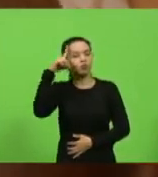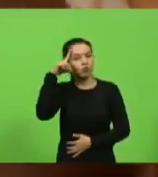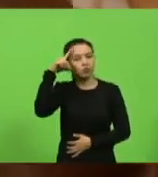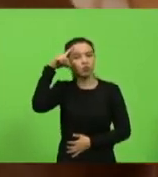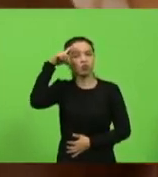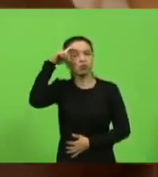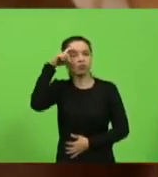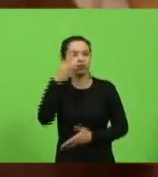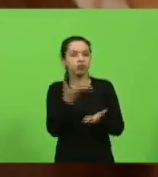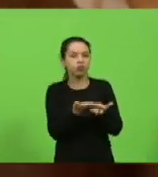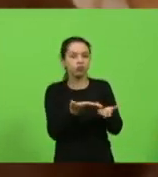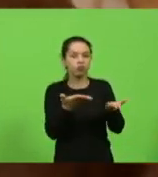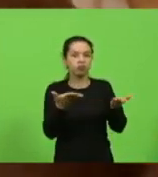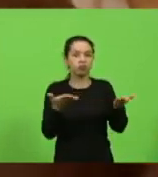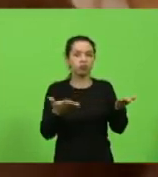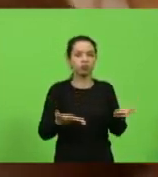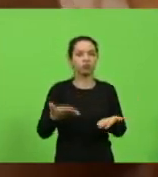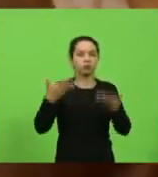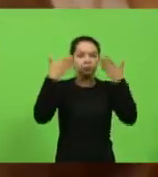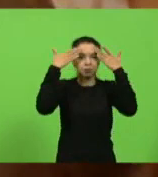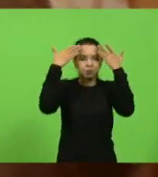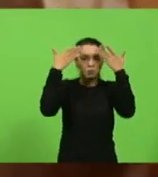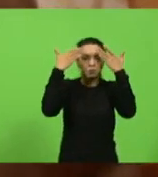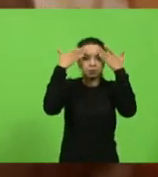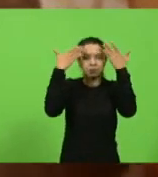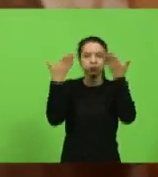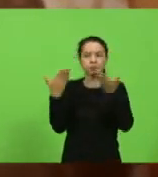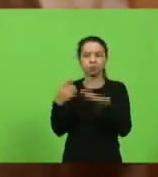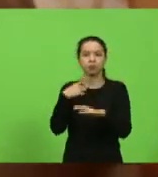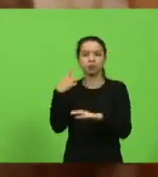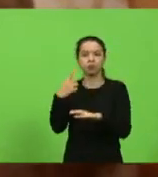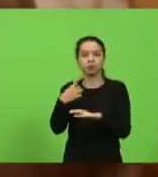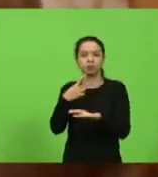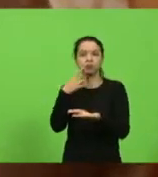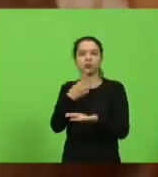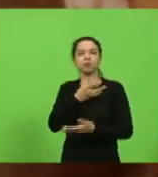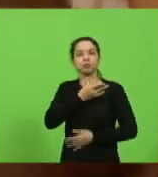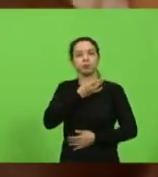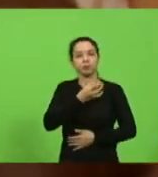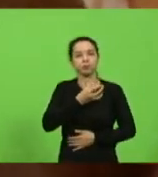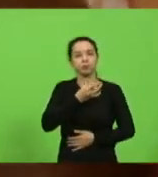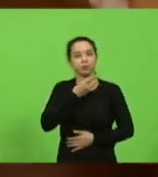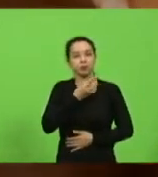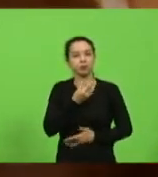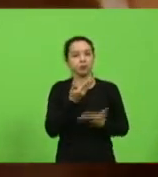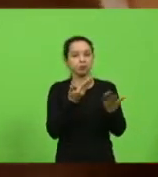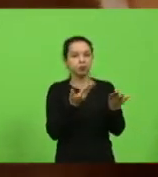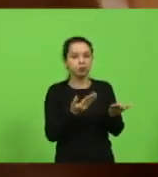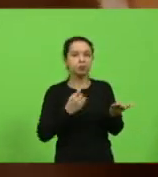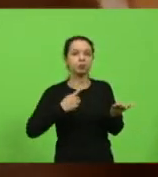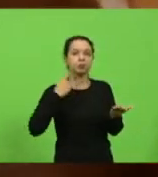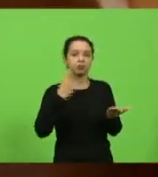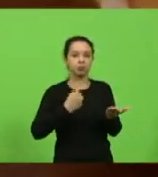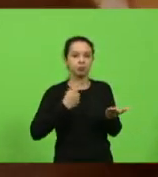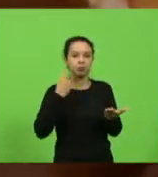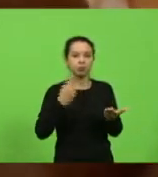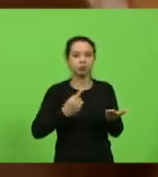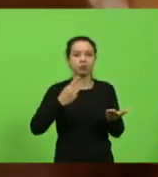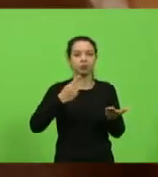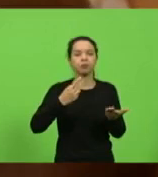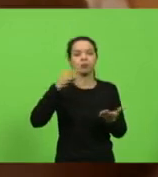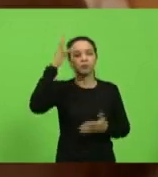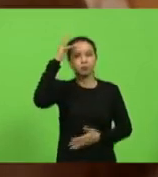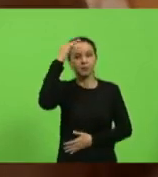senhor José Milton Schaeffer, senhor Valdir Cobalcini, senhor Fabiano da Luz, senhor